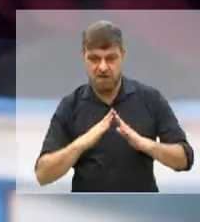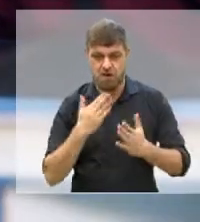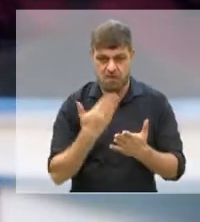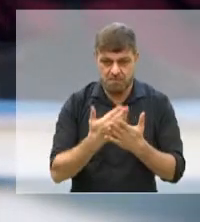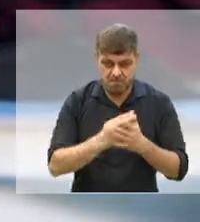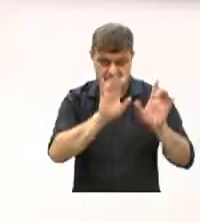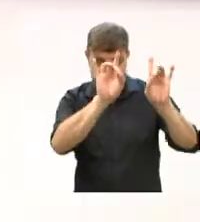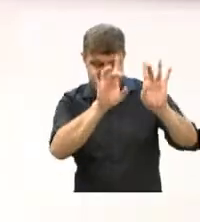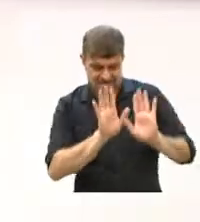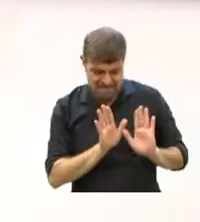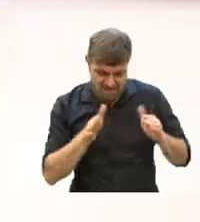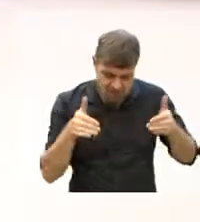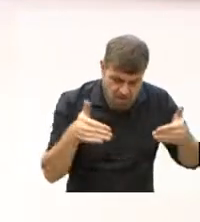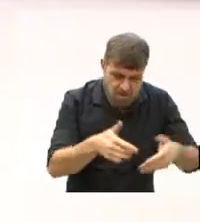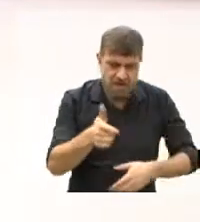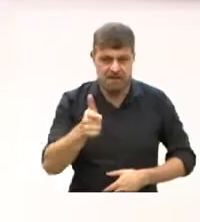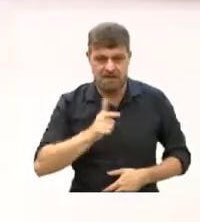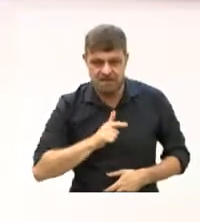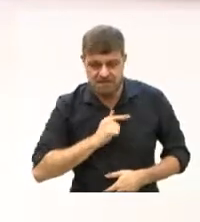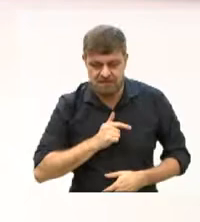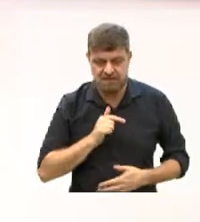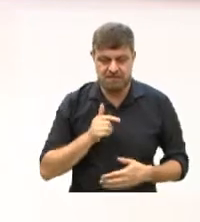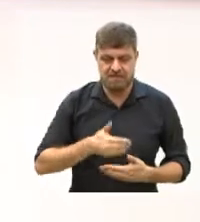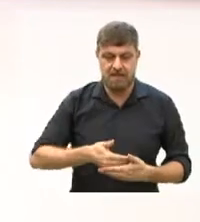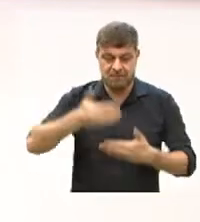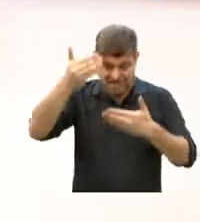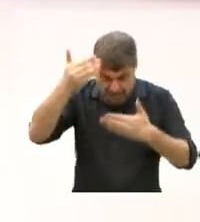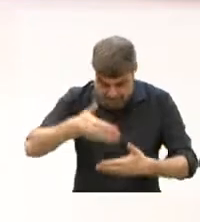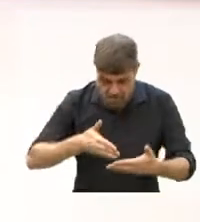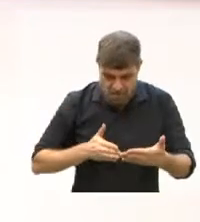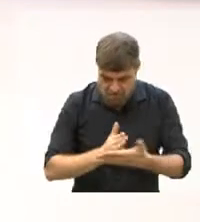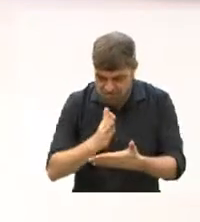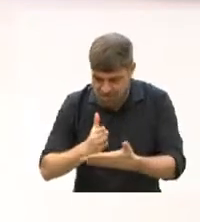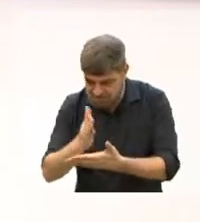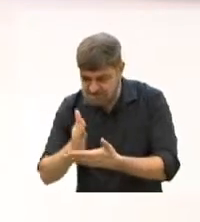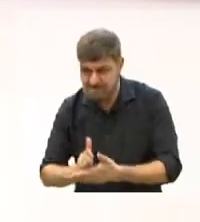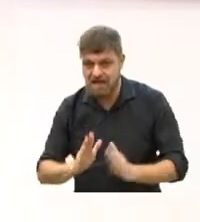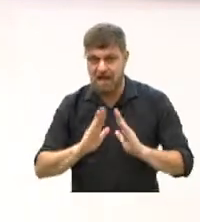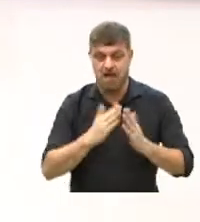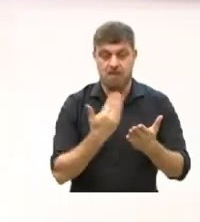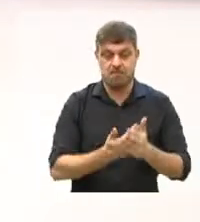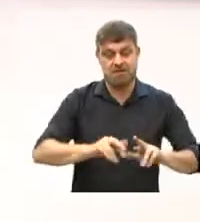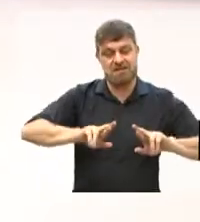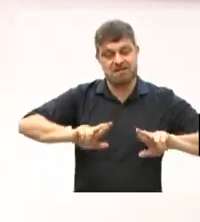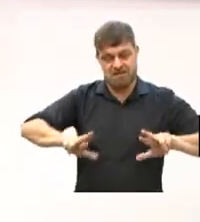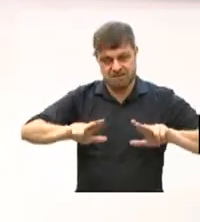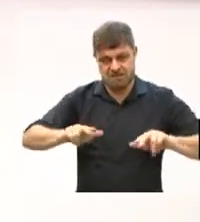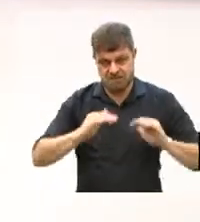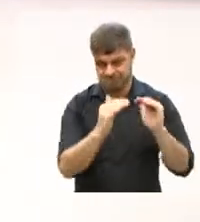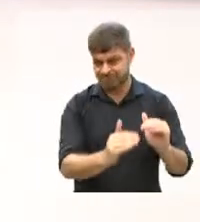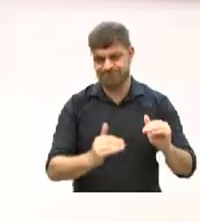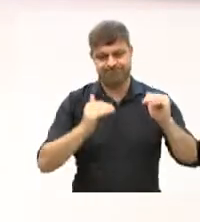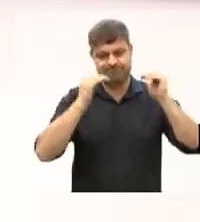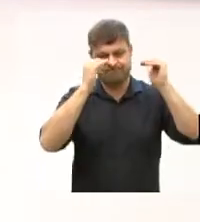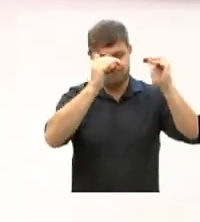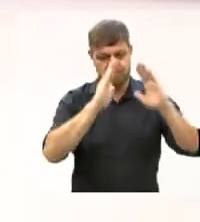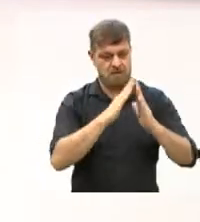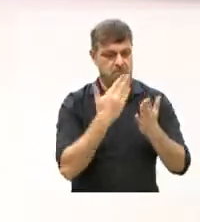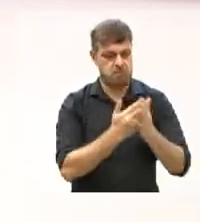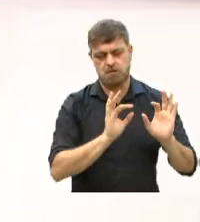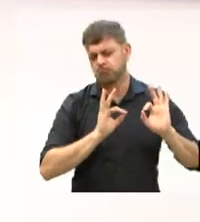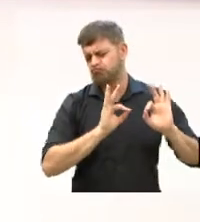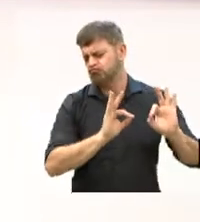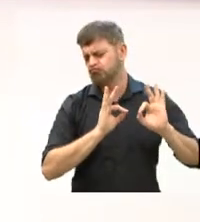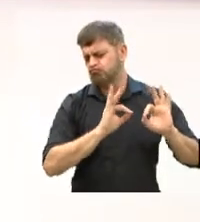bastante específica, que tem um processo seletivo, né? Quer dizer, uma escola distinta do restante da rede de escola pública, uma escola de excelência,